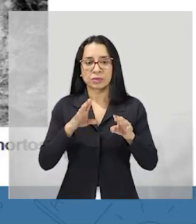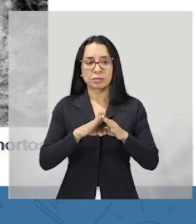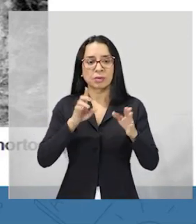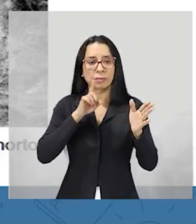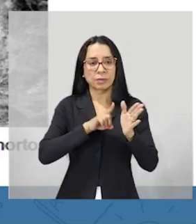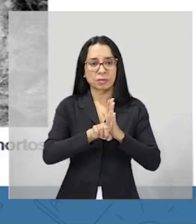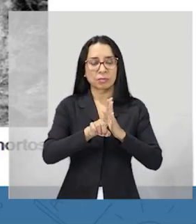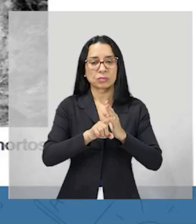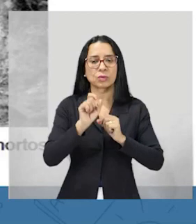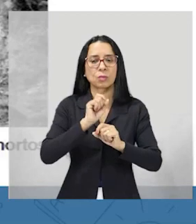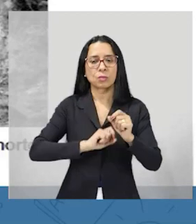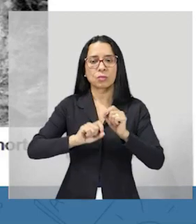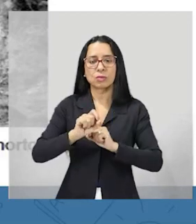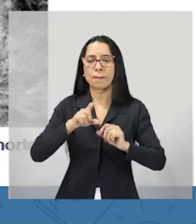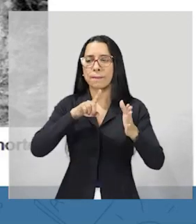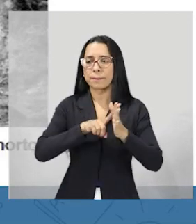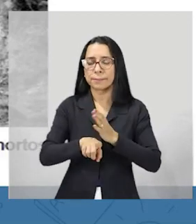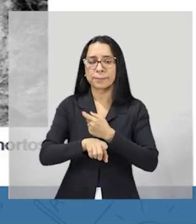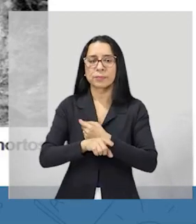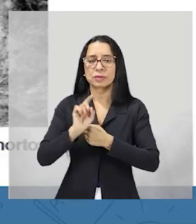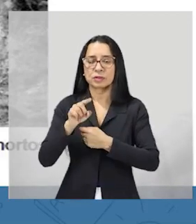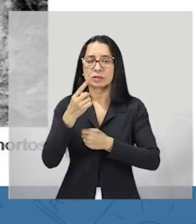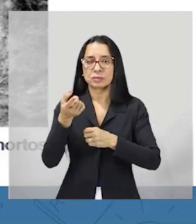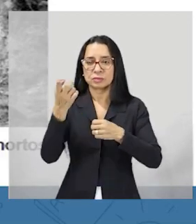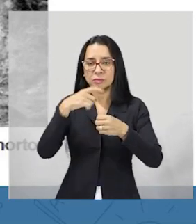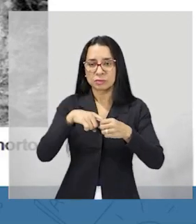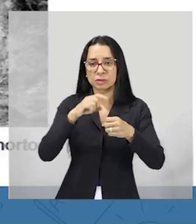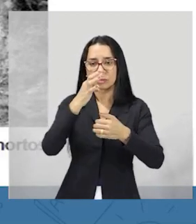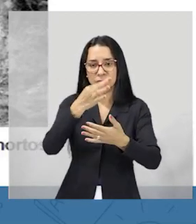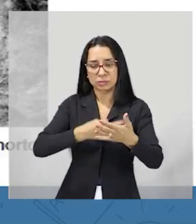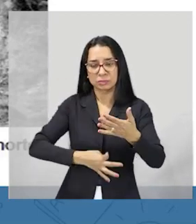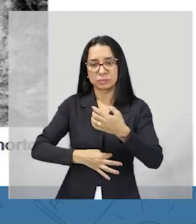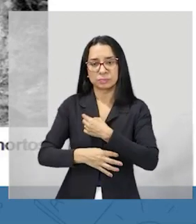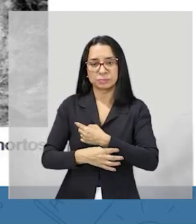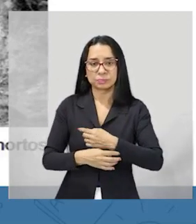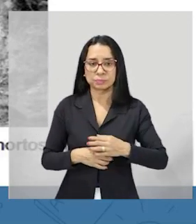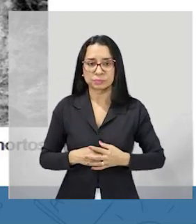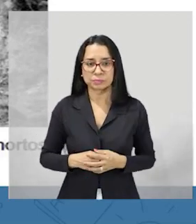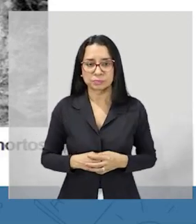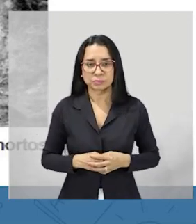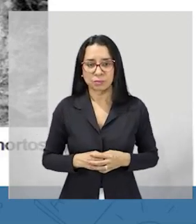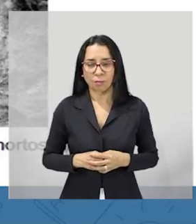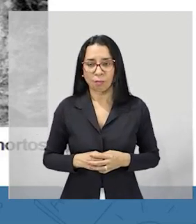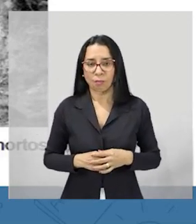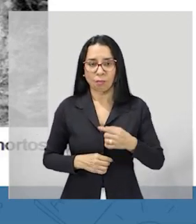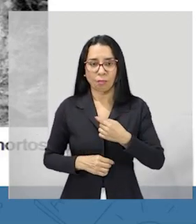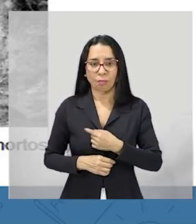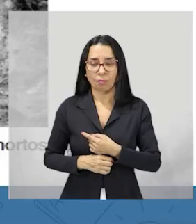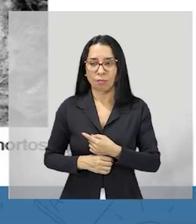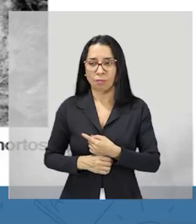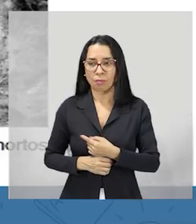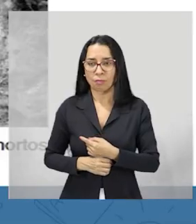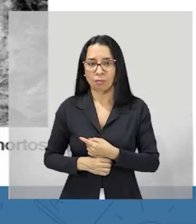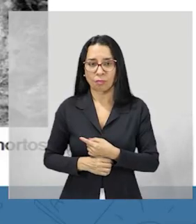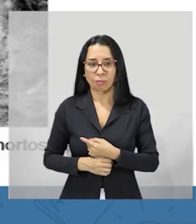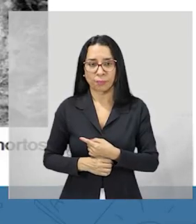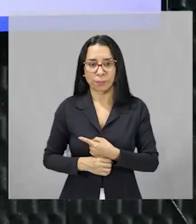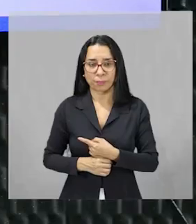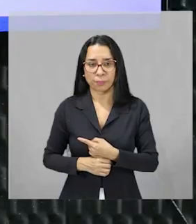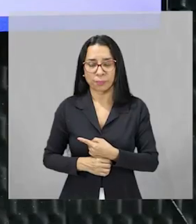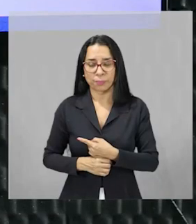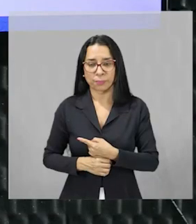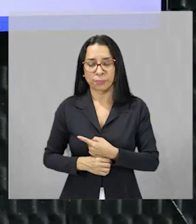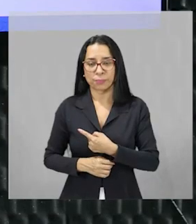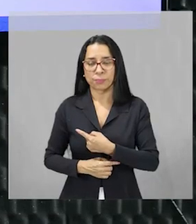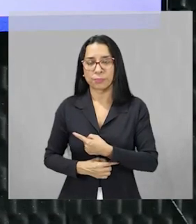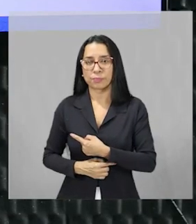comando. Bora ver o que o comando te pergunta, para depois a gente voltar para o texto motivador. Ele diz o seguinte: as consequências das chuvas torrenciais